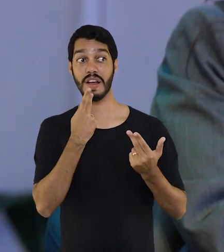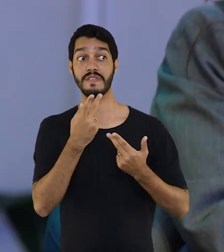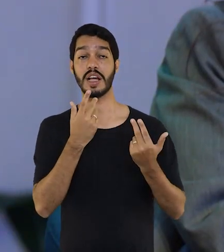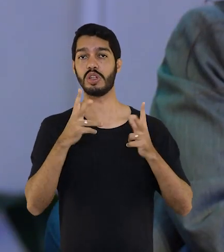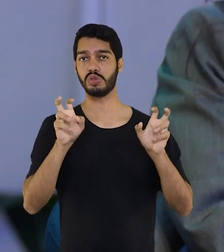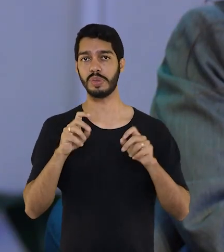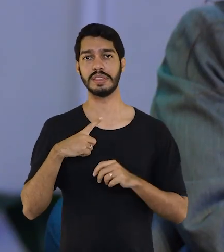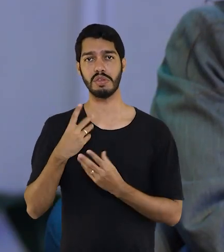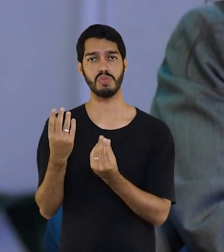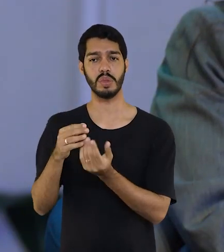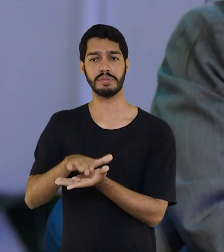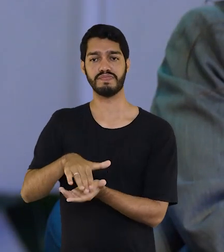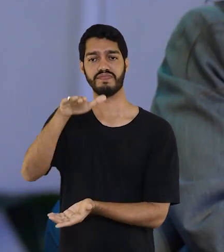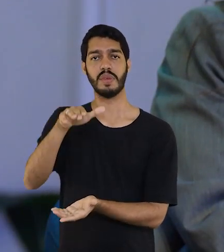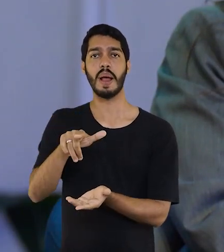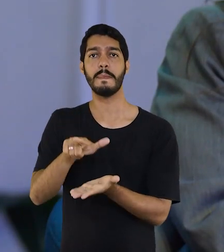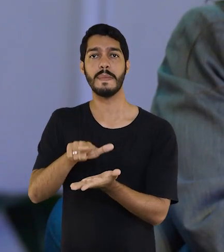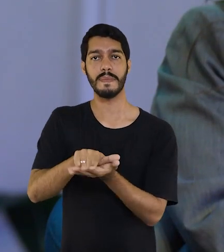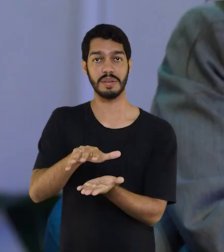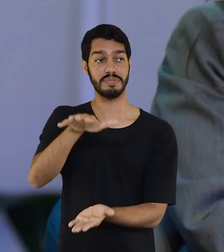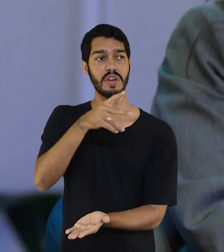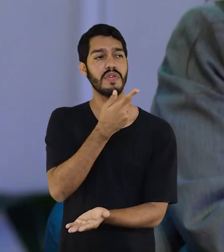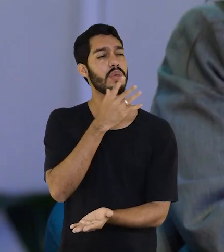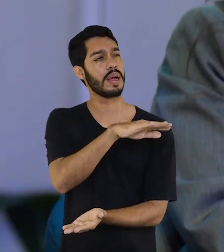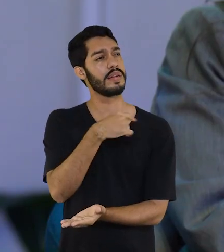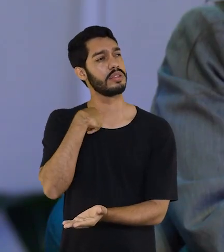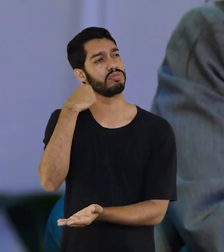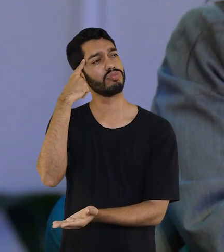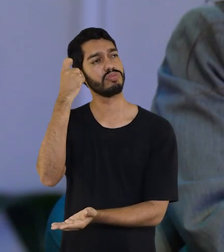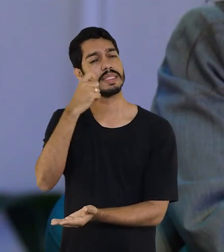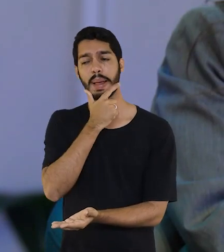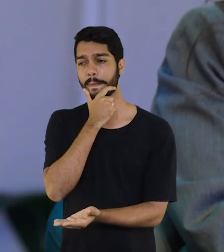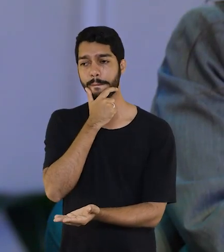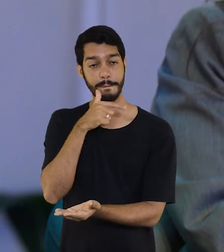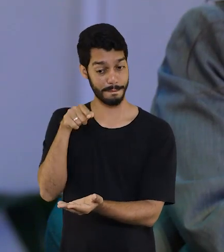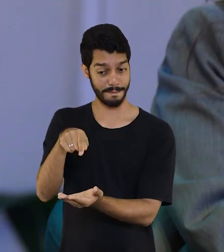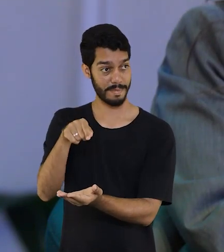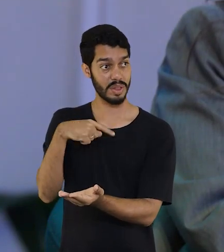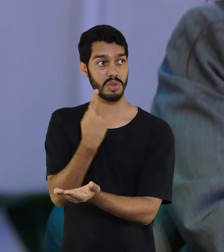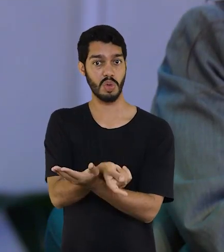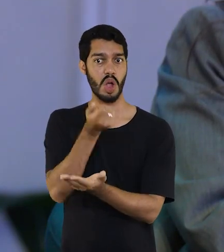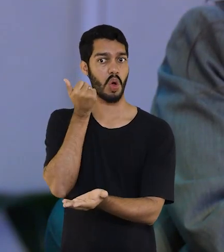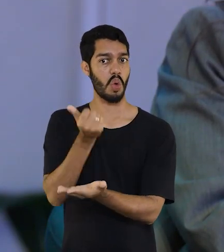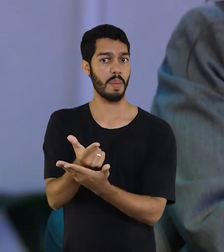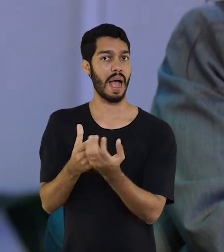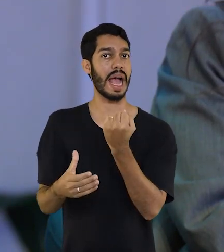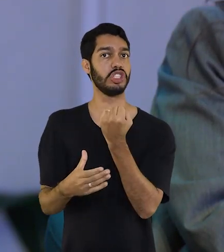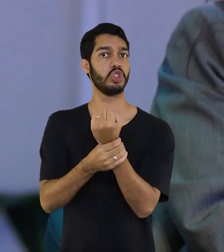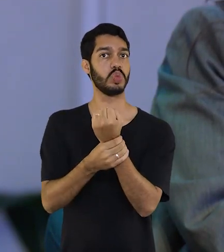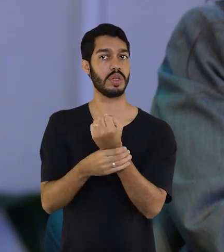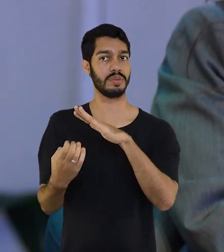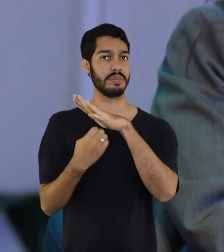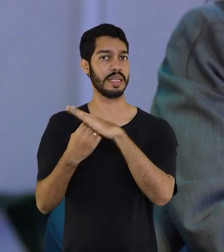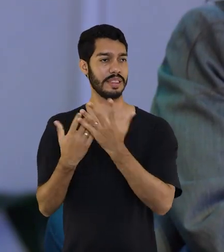trocar uma ideia? E eu fui lá falar com ele, tinha uma maçaroca de papel desse tamanho na mesa, e ele falou, olha, eu tive uma ideia, vamos comprar